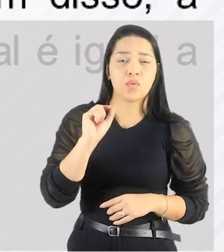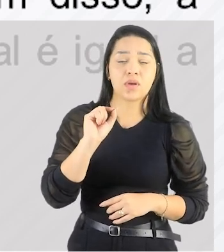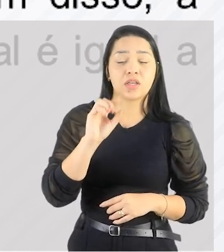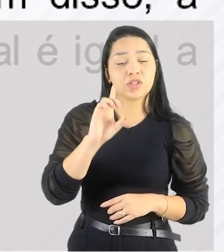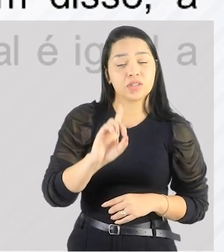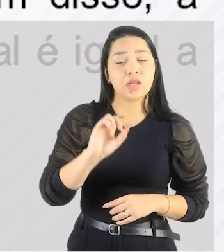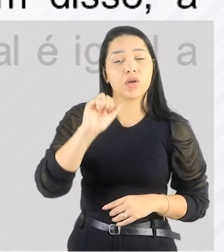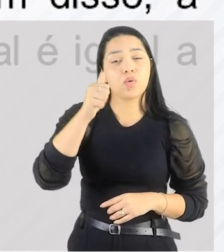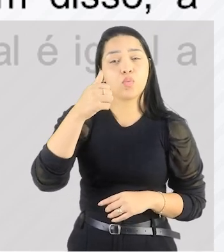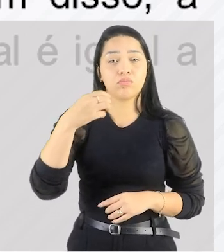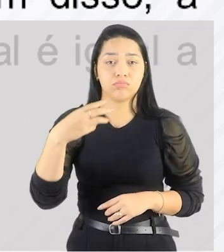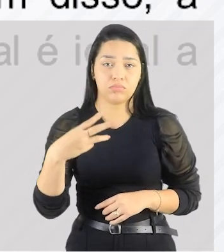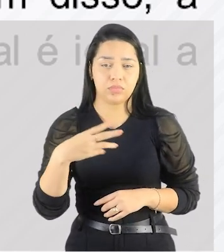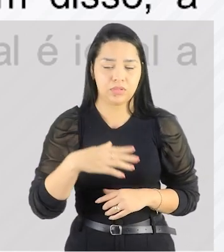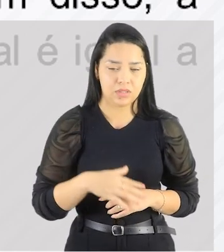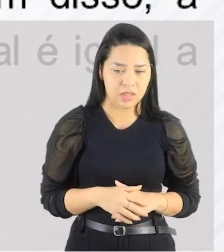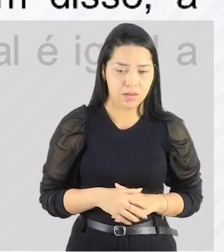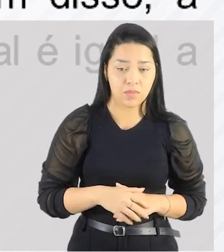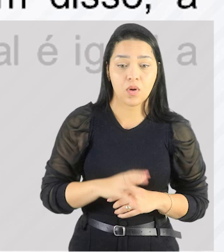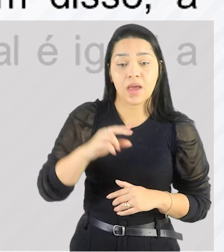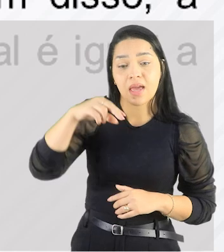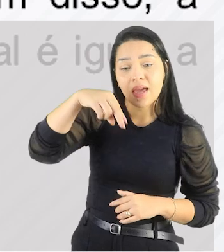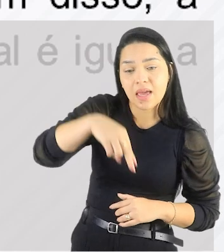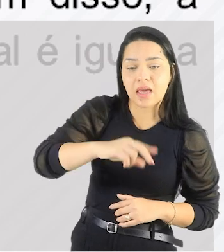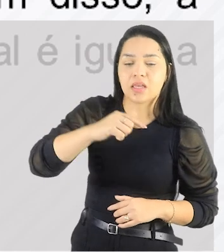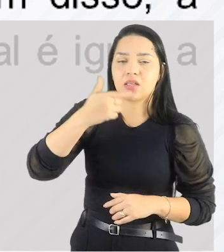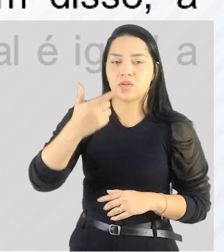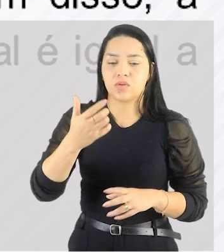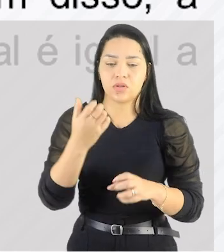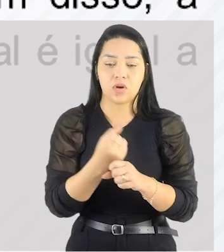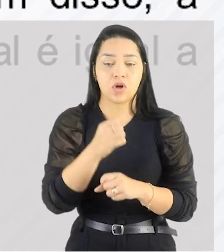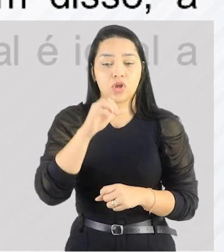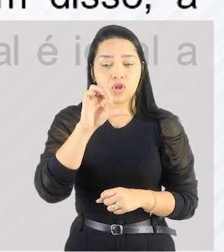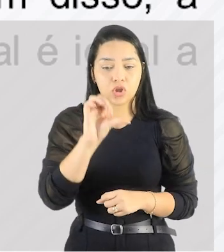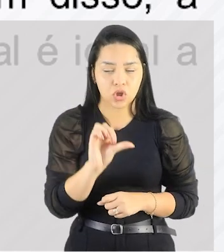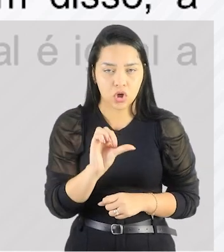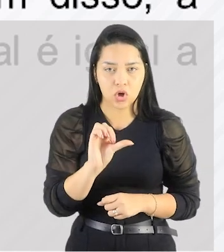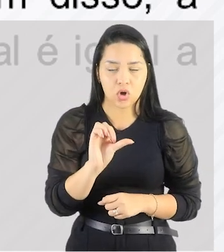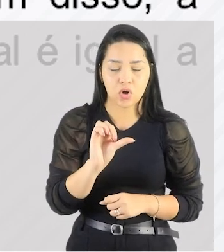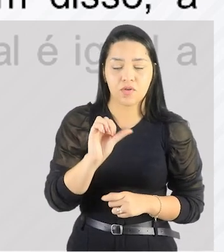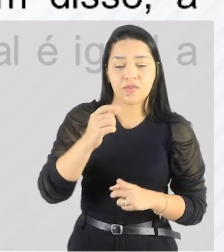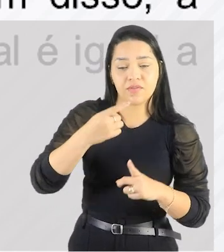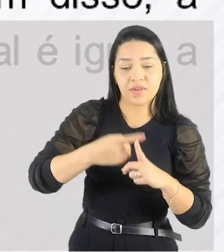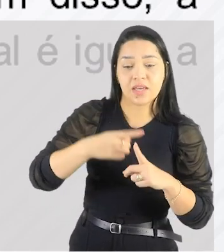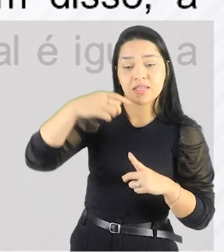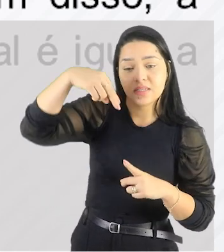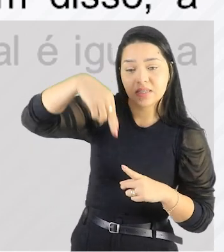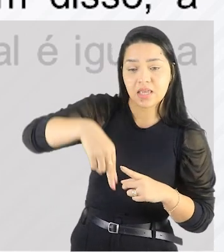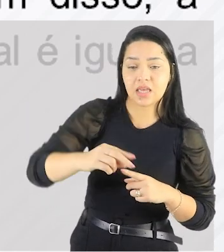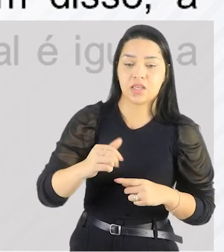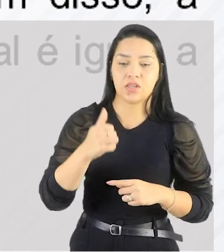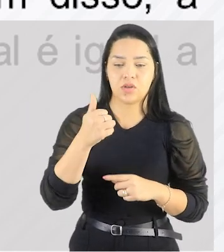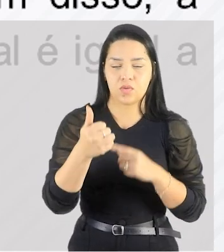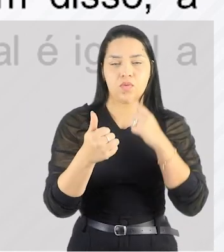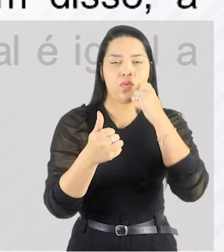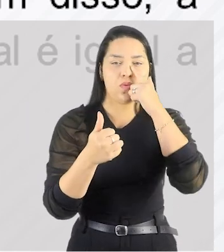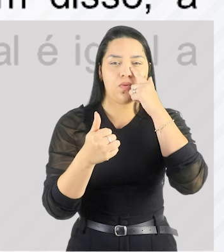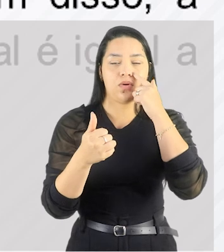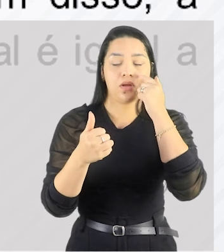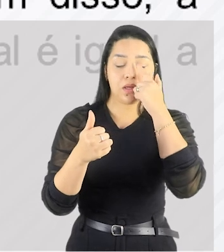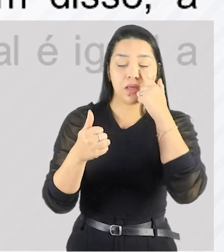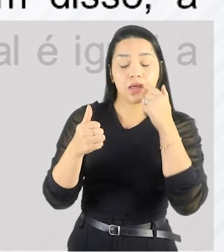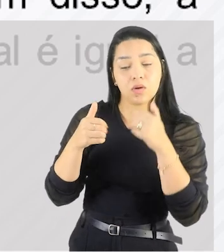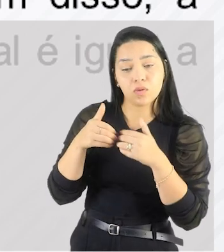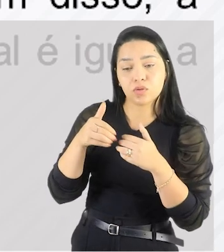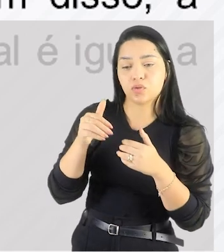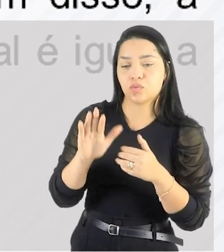características diferentes, bem como uma nova constante elástica C2, certo? Da seguinte